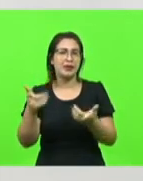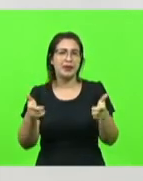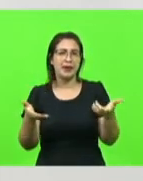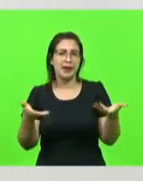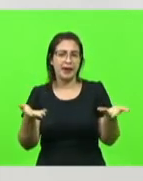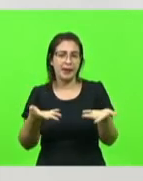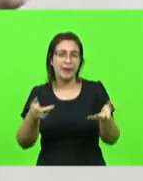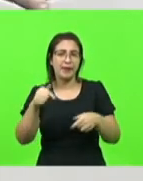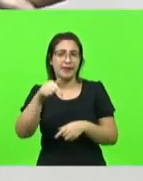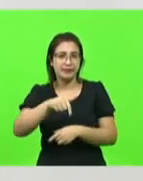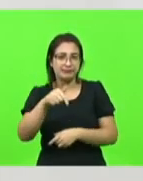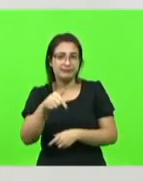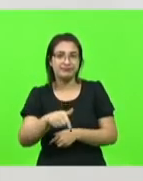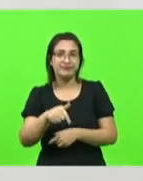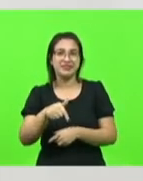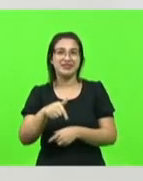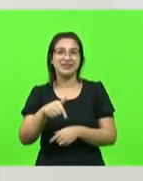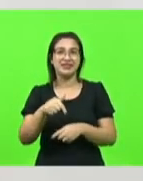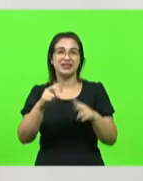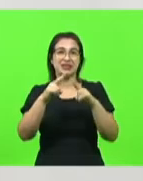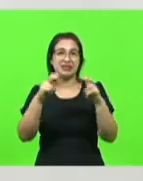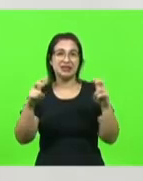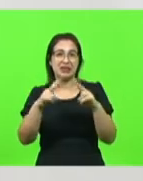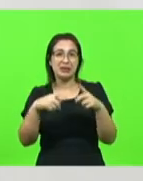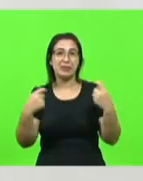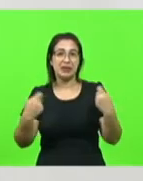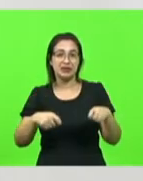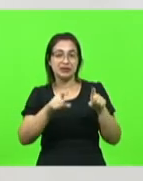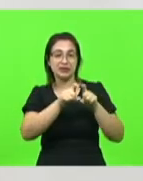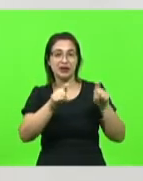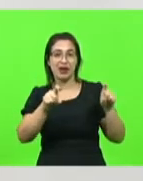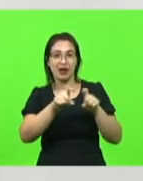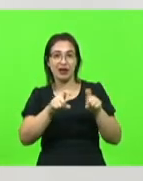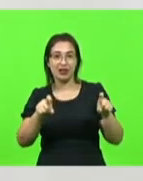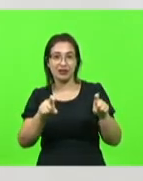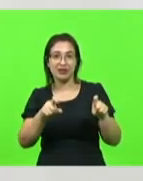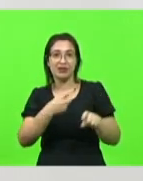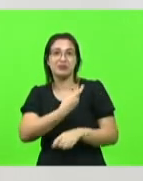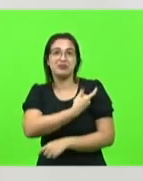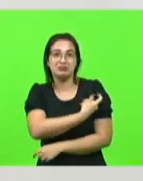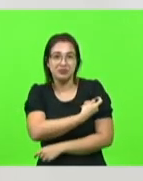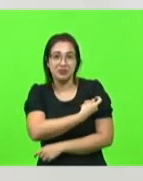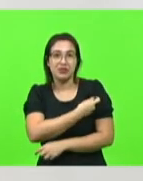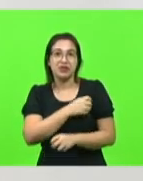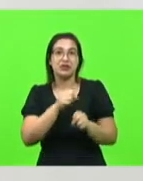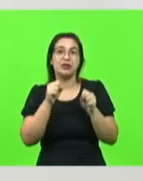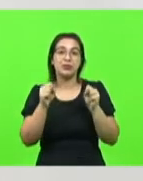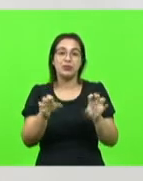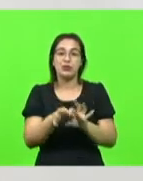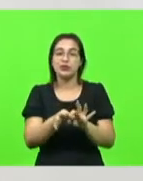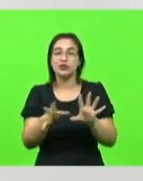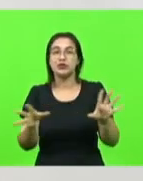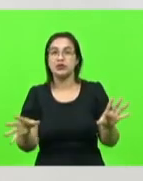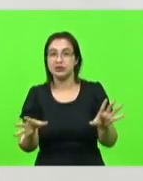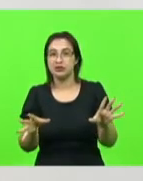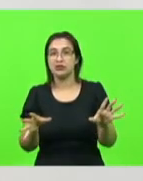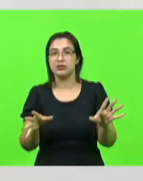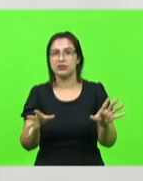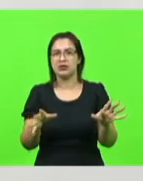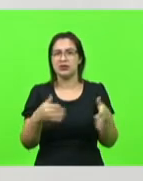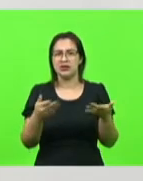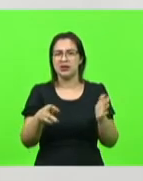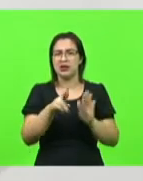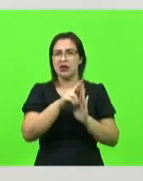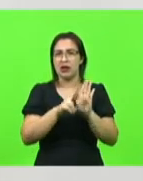ter um passaporte para ir no restaurante da bodega da esquina. Para entrar num evento com X pessoas com aquelas regras, e essas regras vão